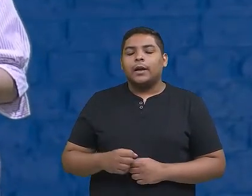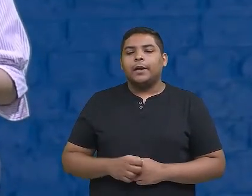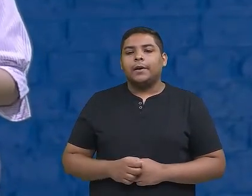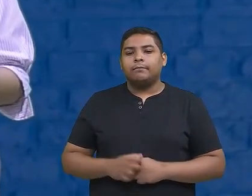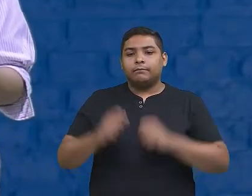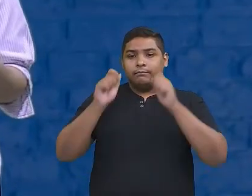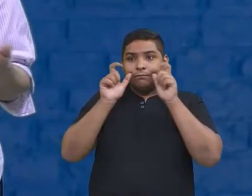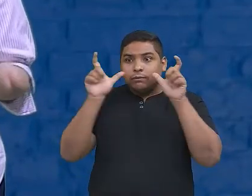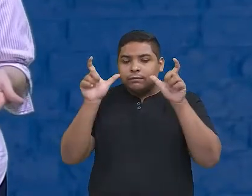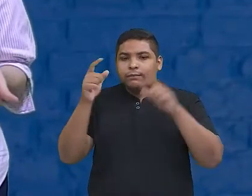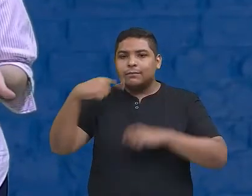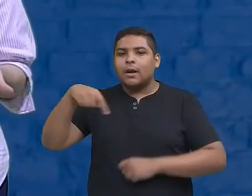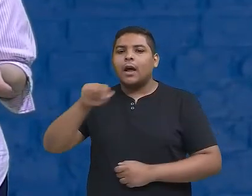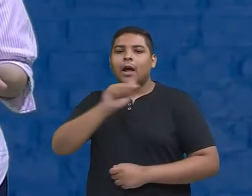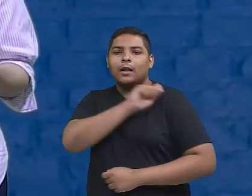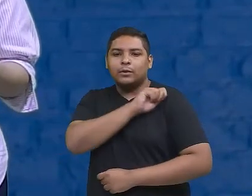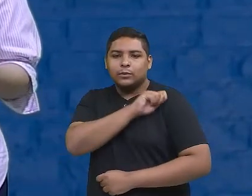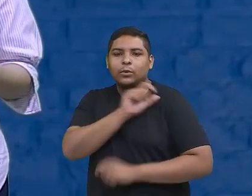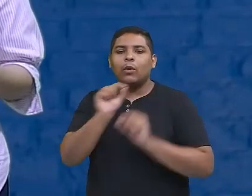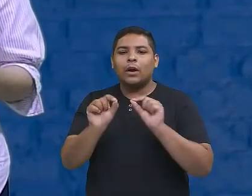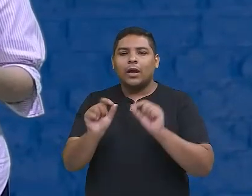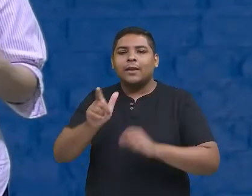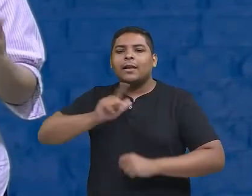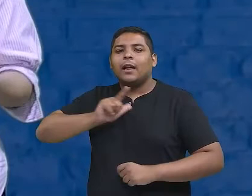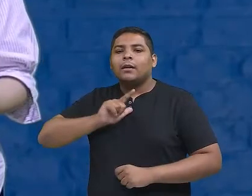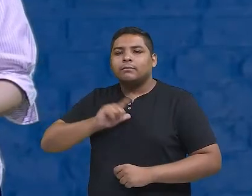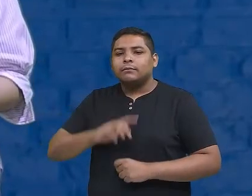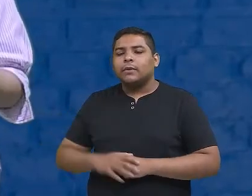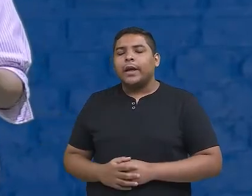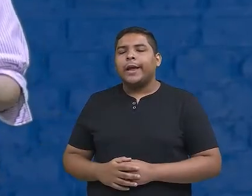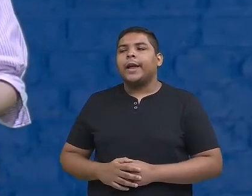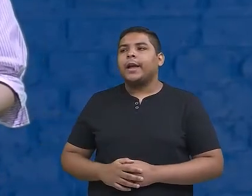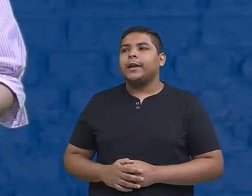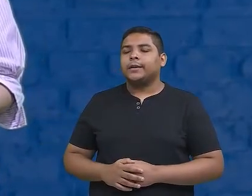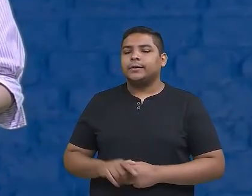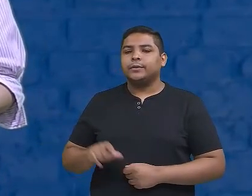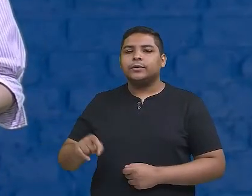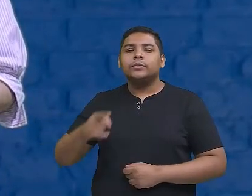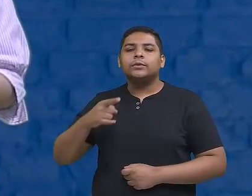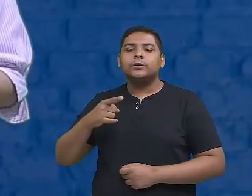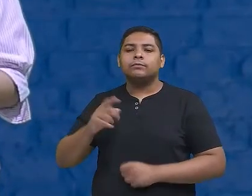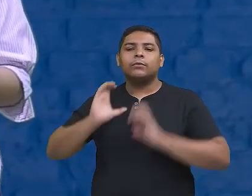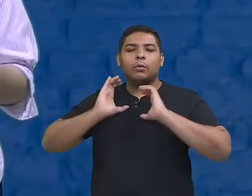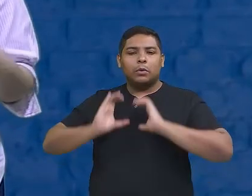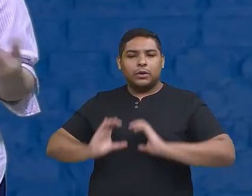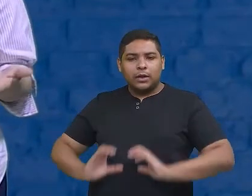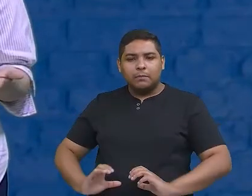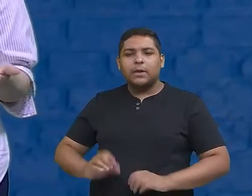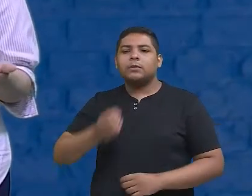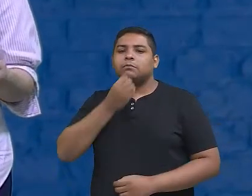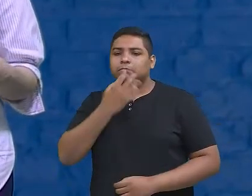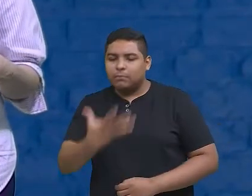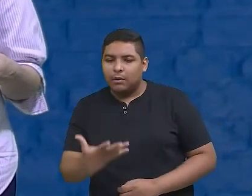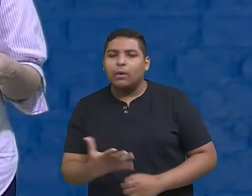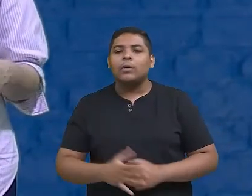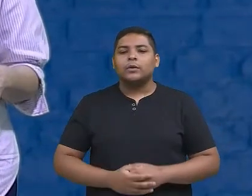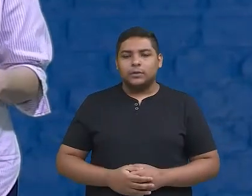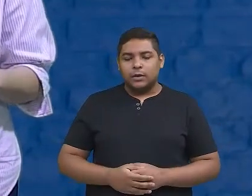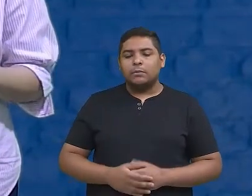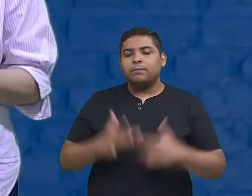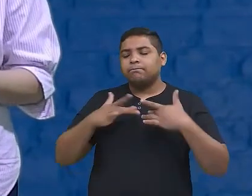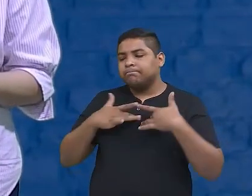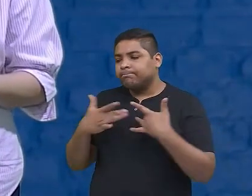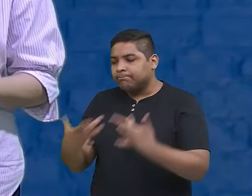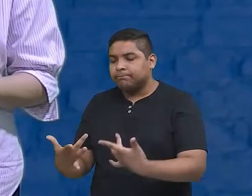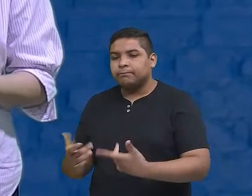filhos, atitudes gentis, que demonstrem respeito e amor ao próximo. Então, a sugestão da atividade é como eu